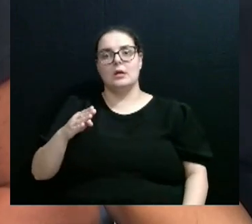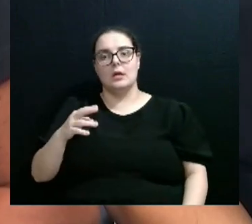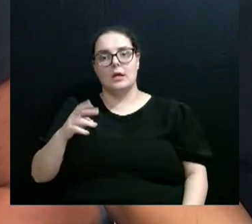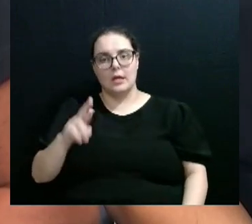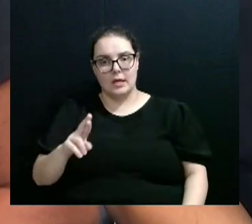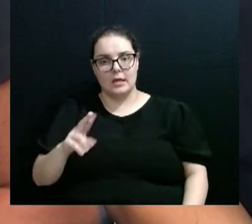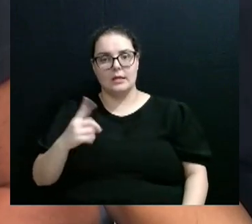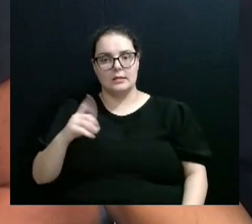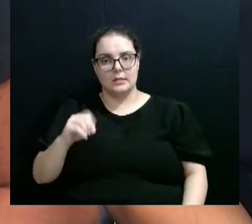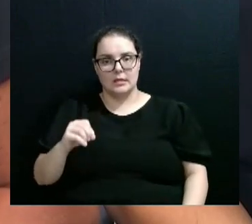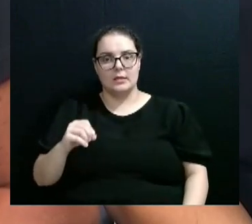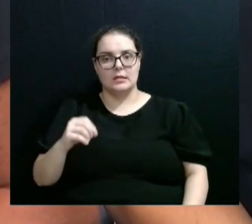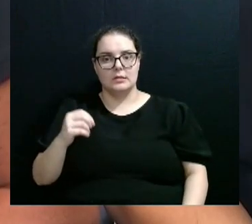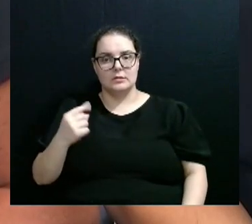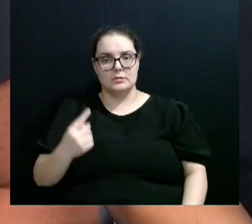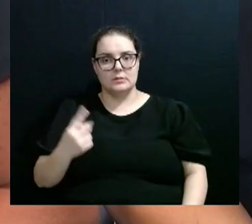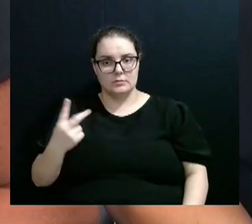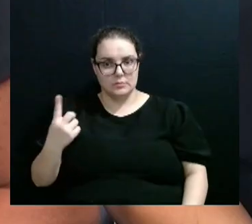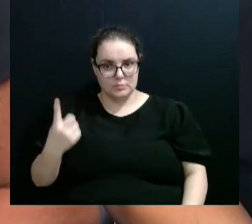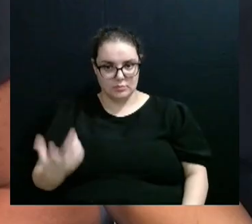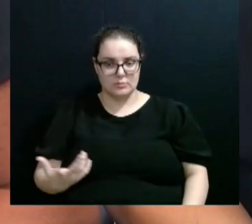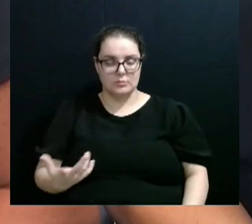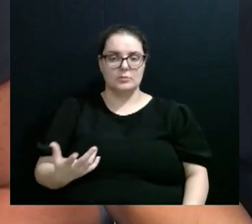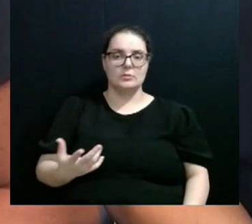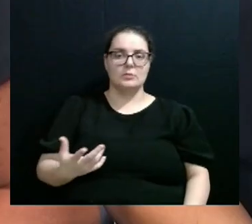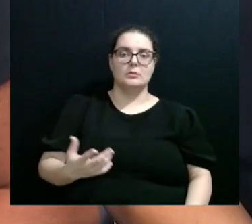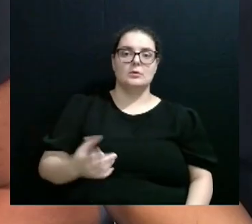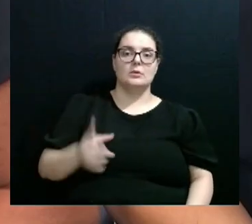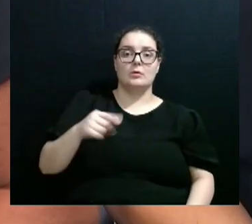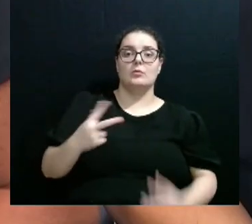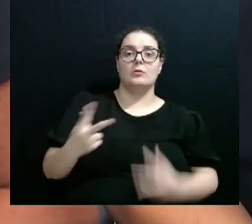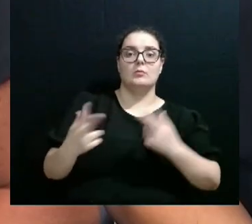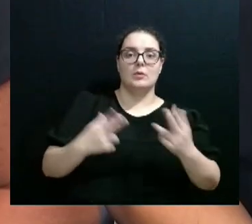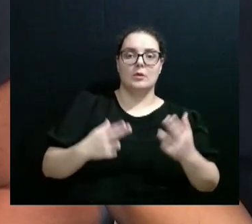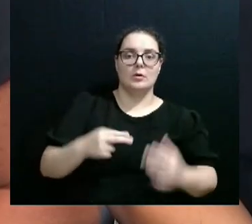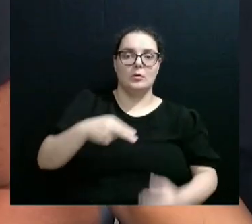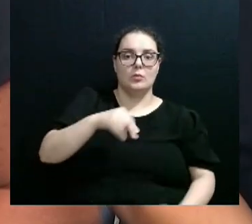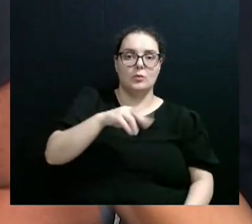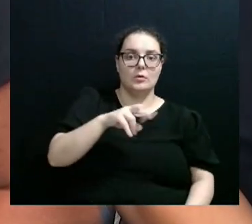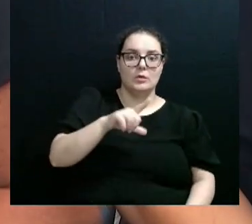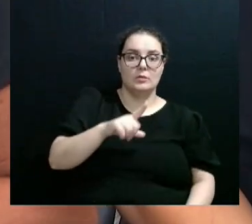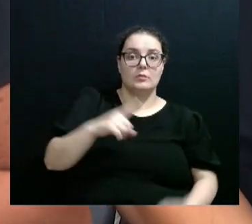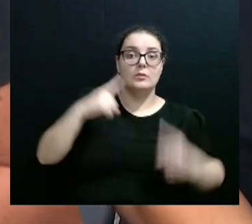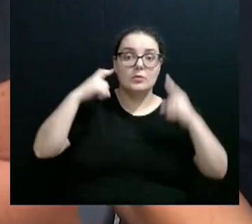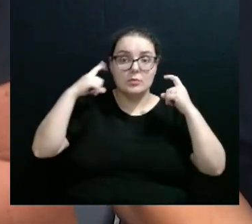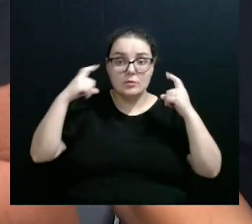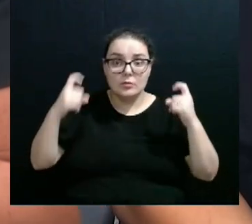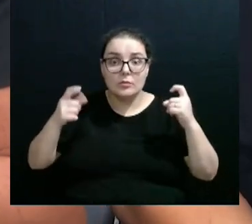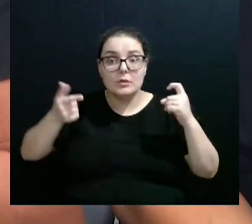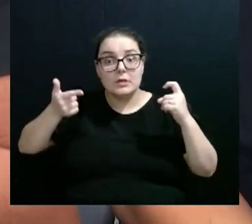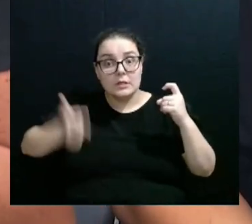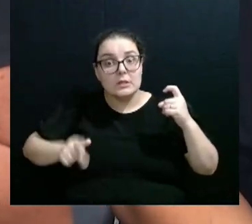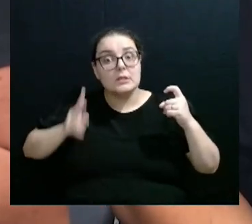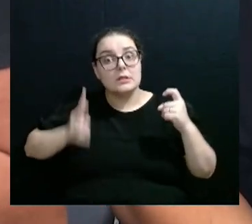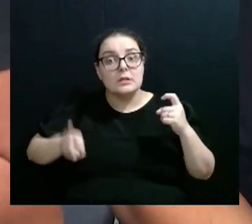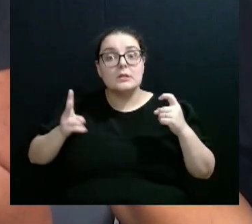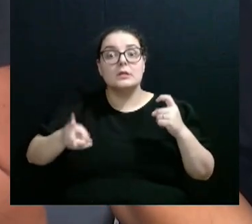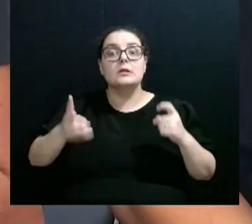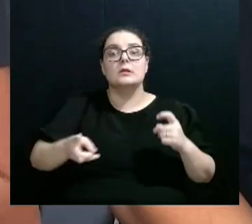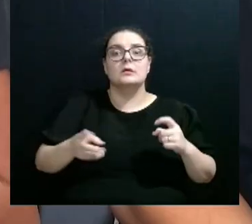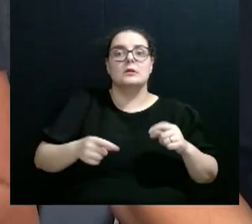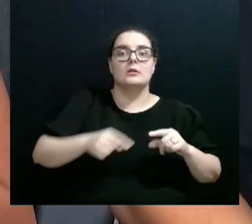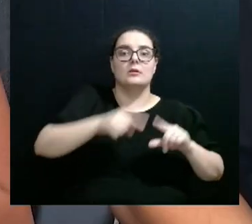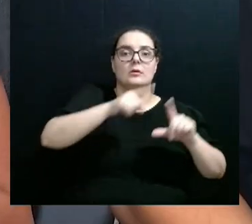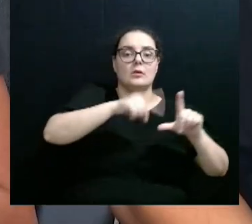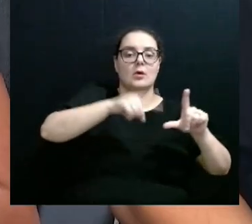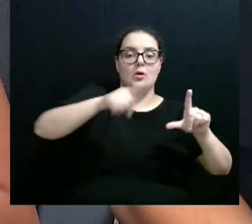LA equivalente, é o nível de áudio contínuo, é o valor integrado